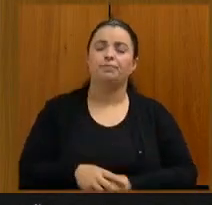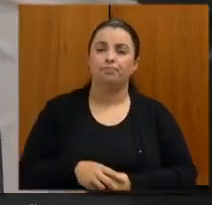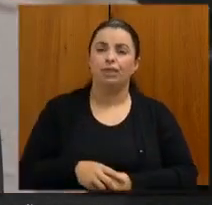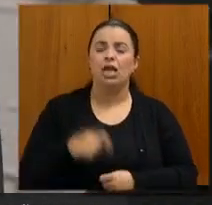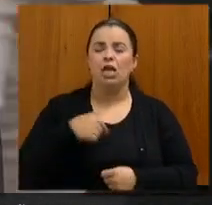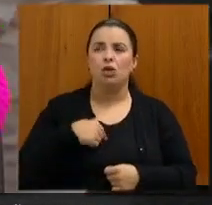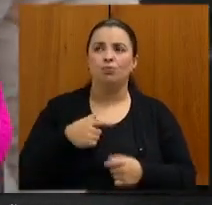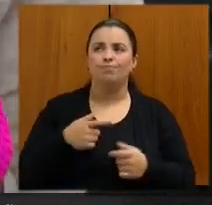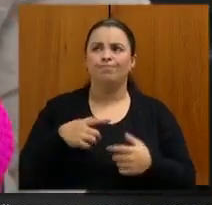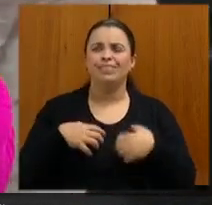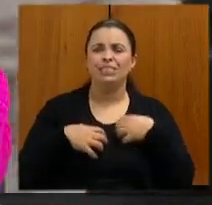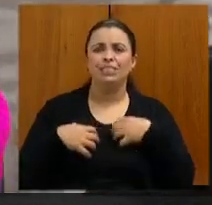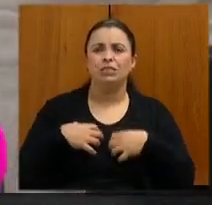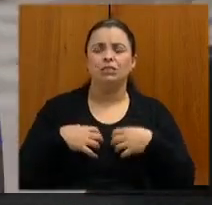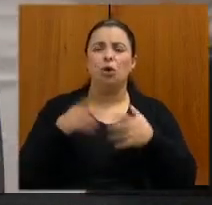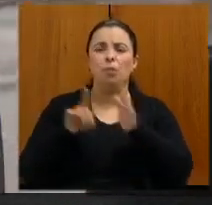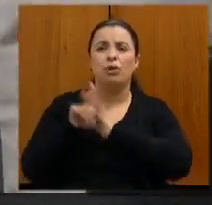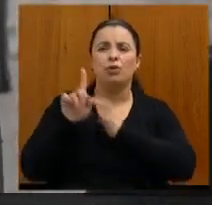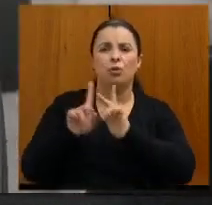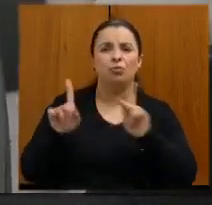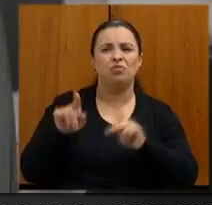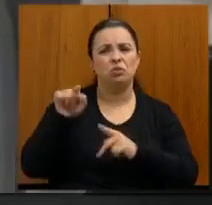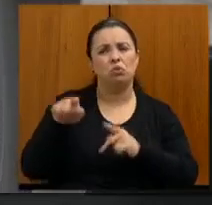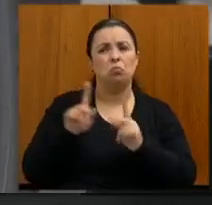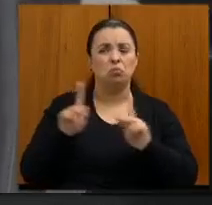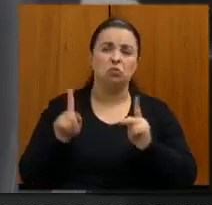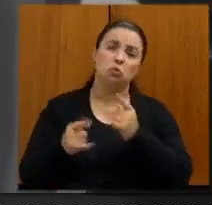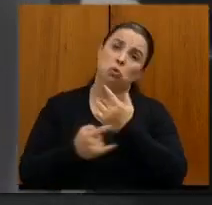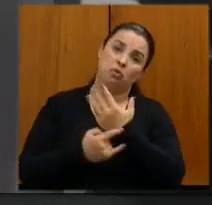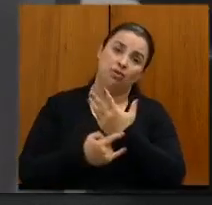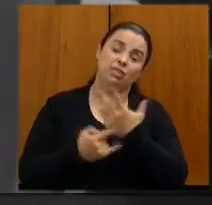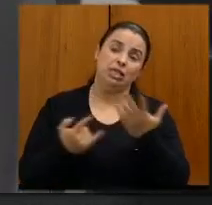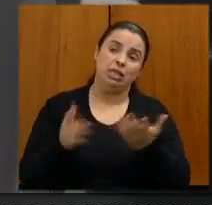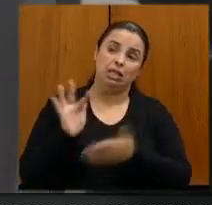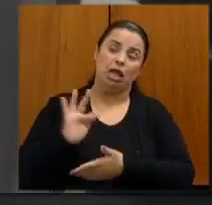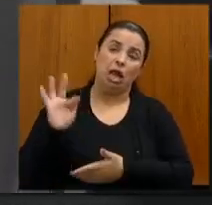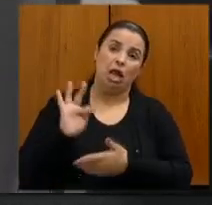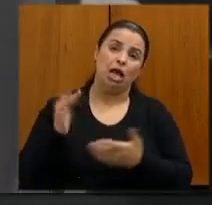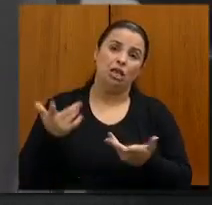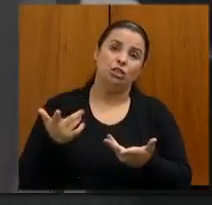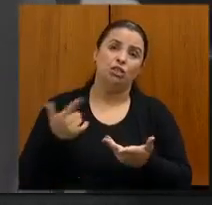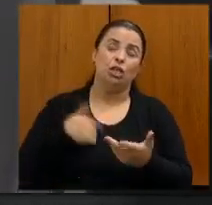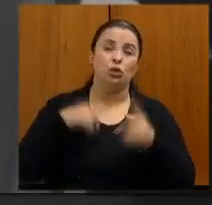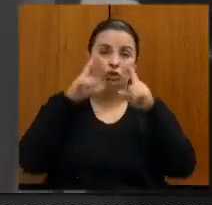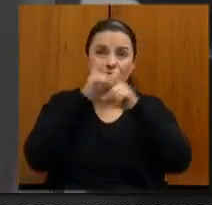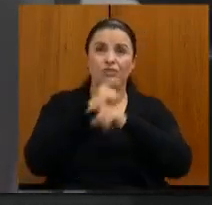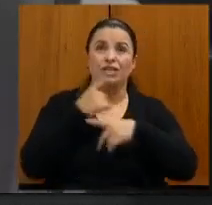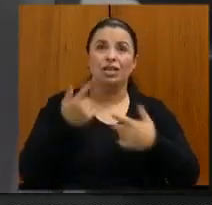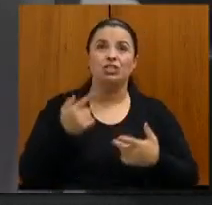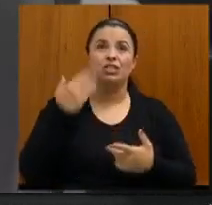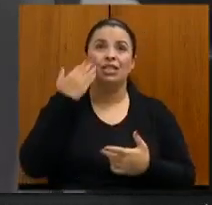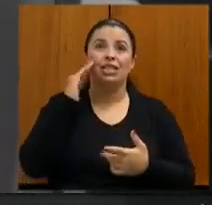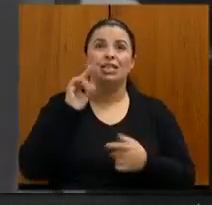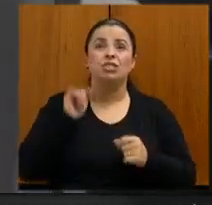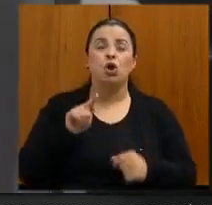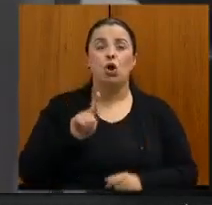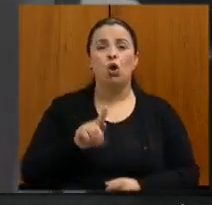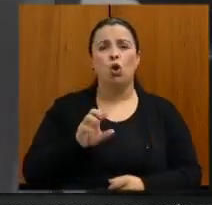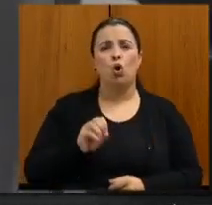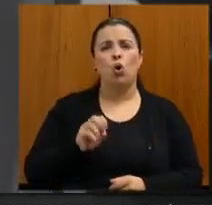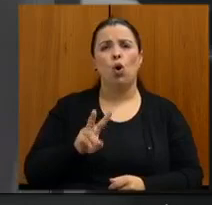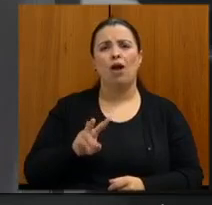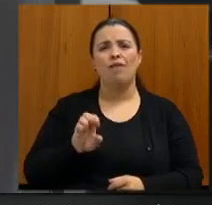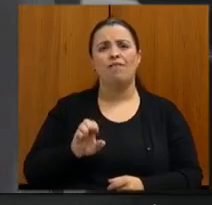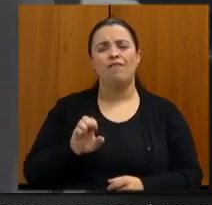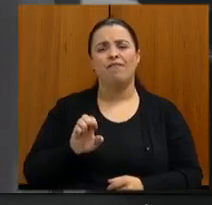perguntei o professor né professor universitário talvez eu tenho dificuldade entendesse eu gosto de governança se